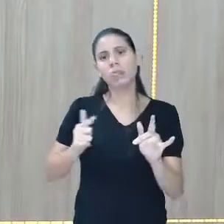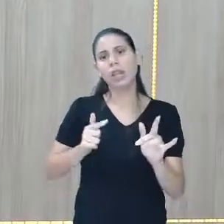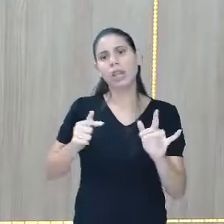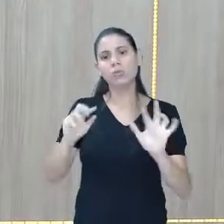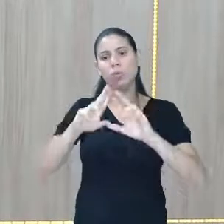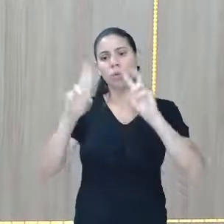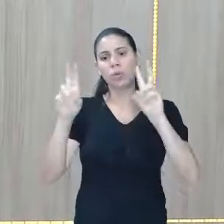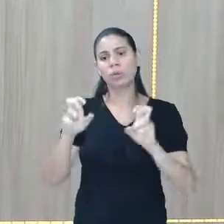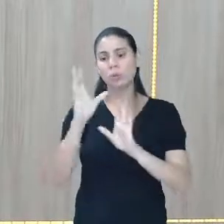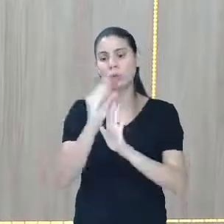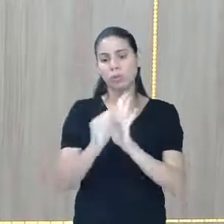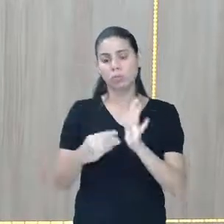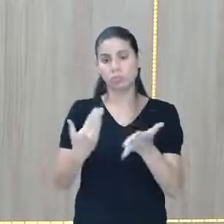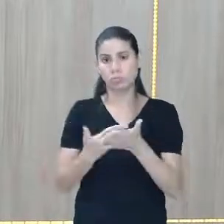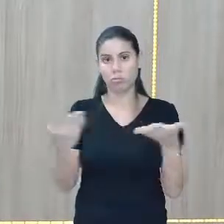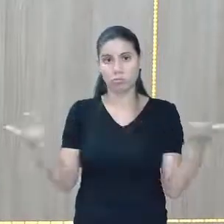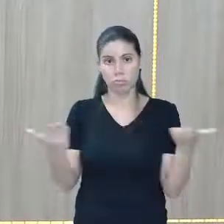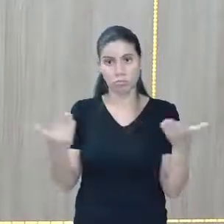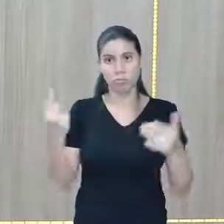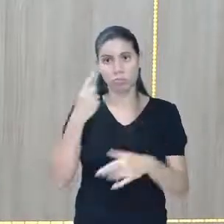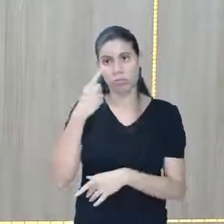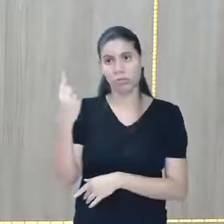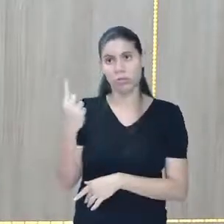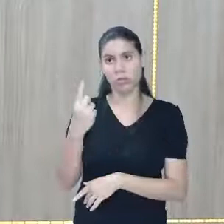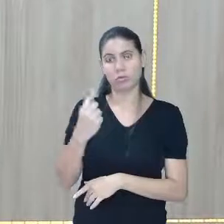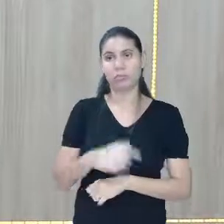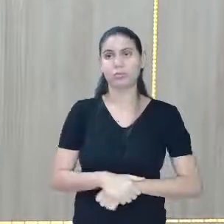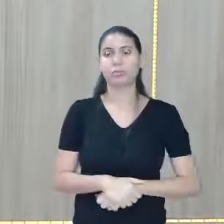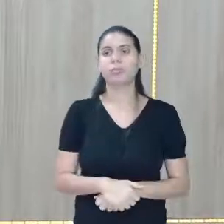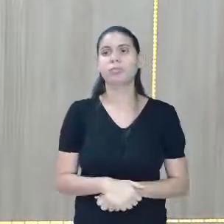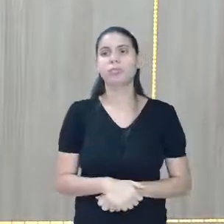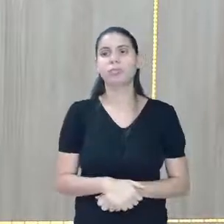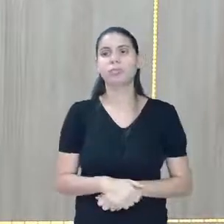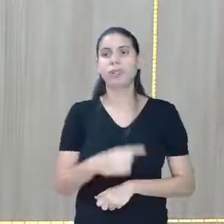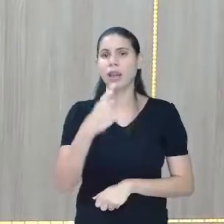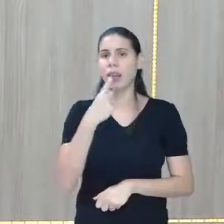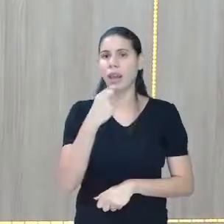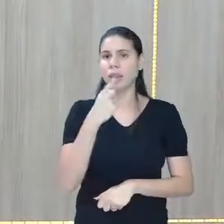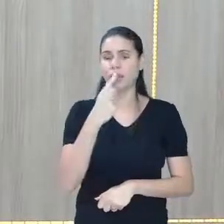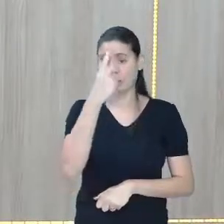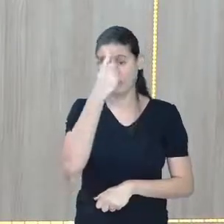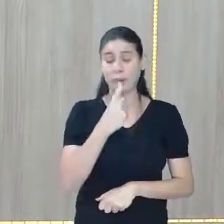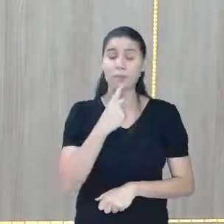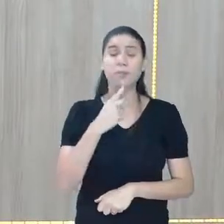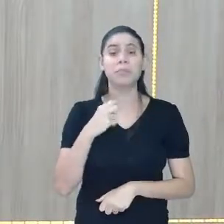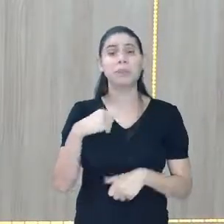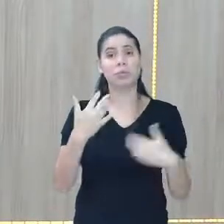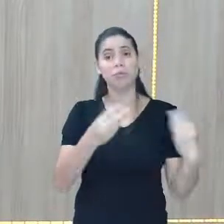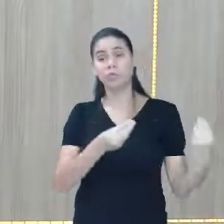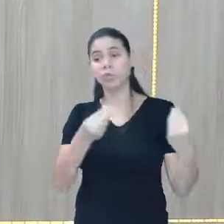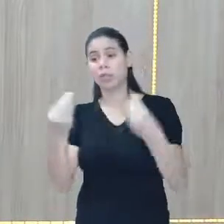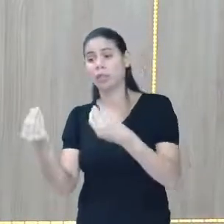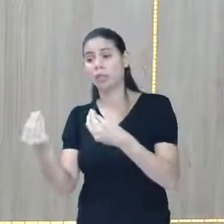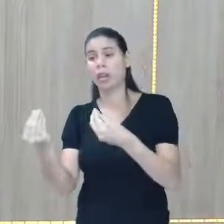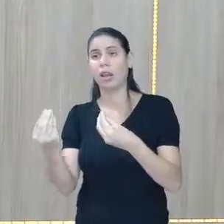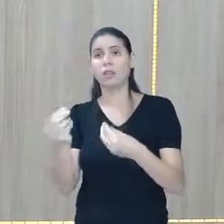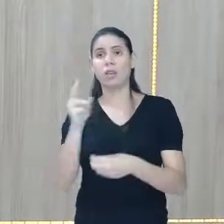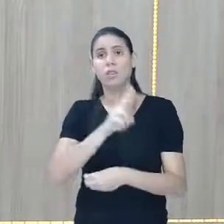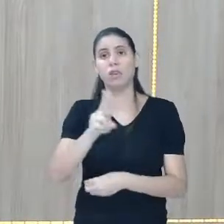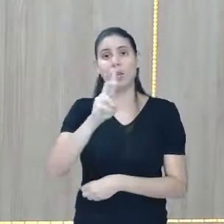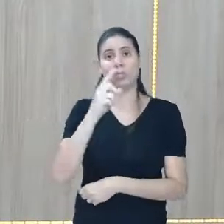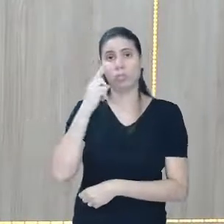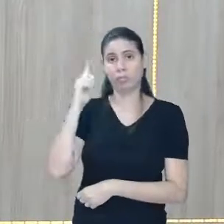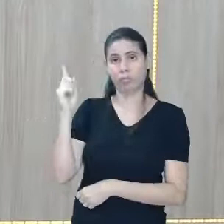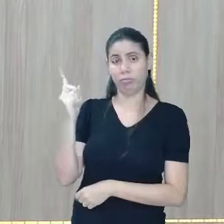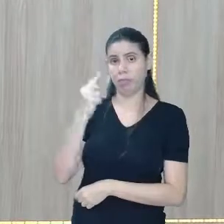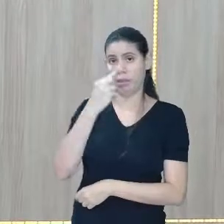explorar com sangue nos olhos aqui, ó. Would you like? O que acontece? Quando você oferece alguma coisa, você usa a estrutura would you like. Por quê?